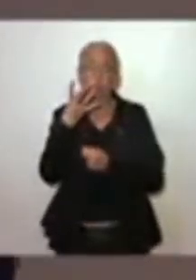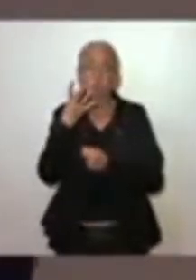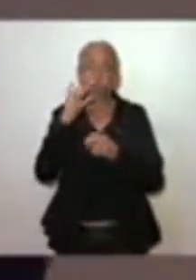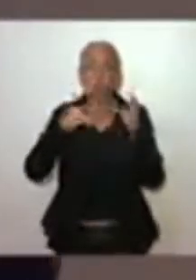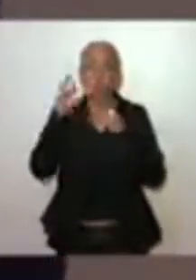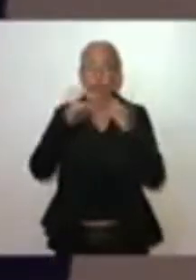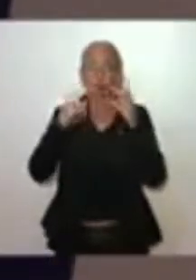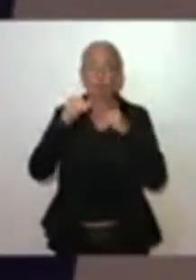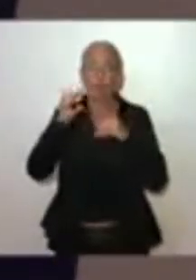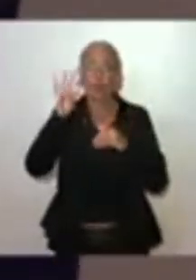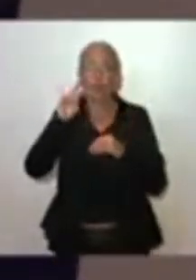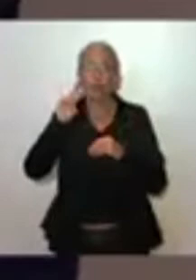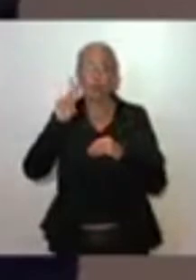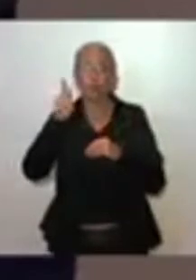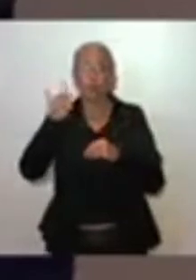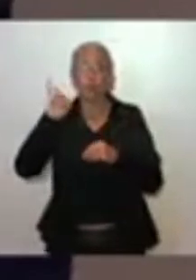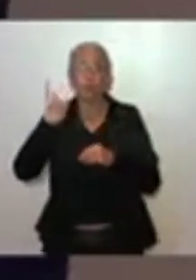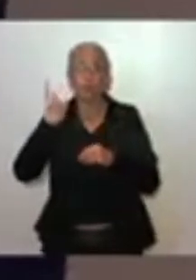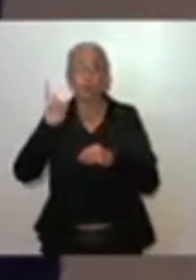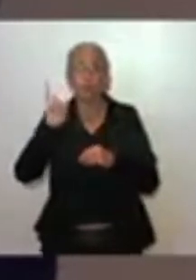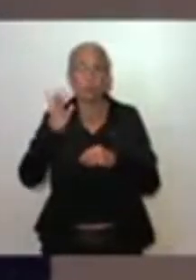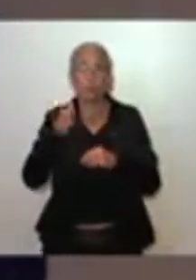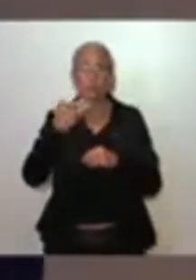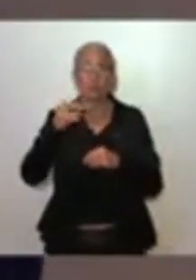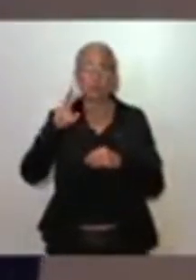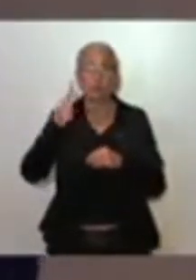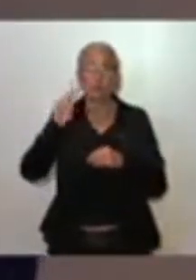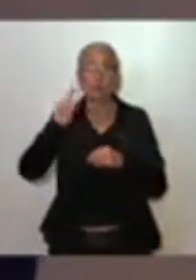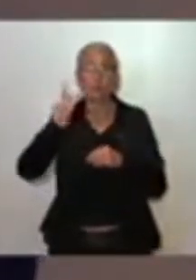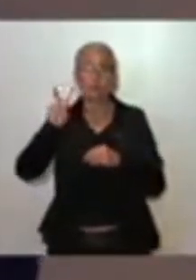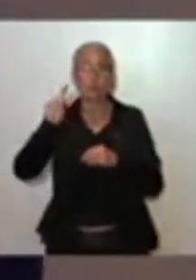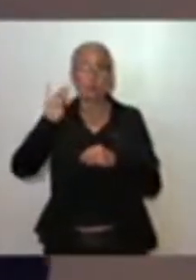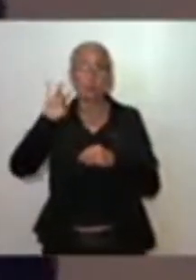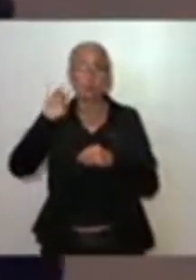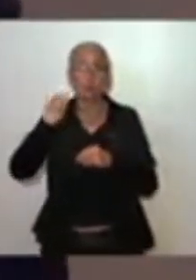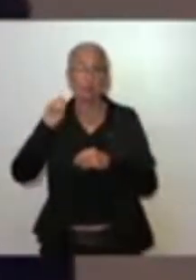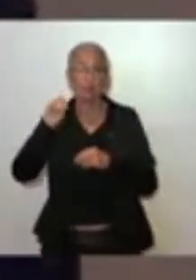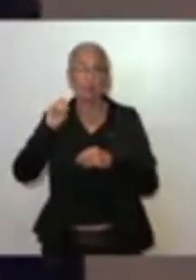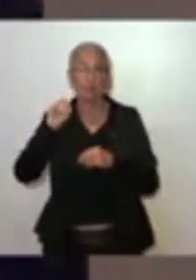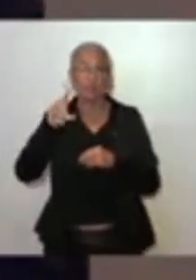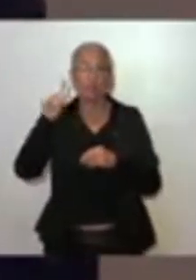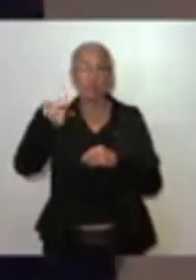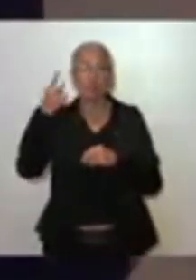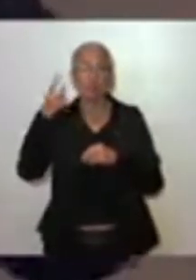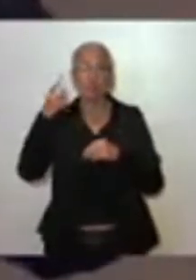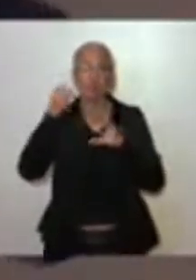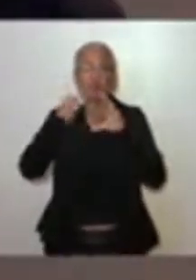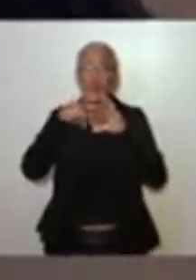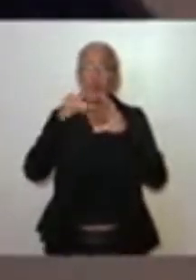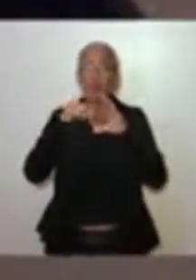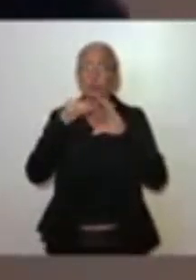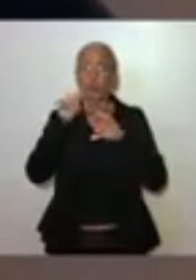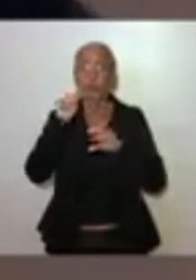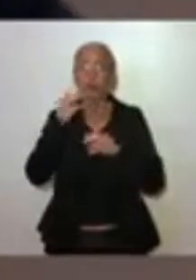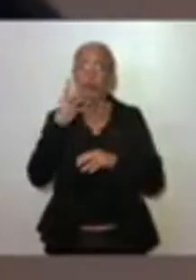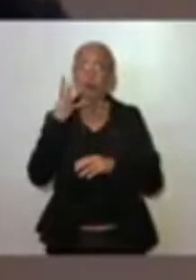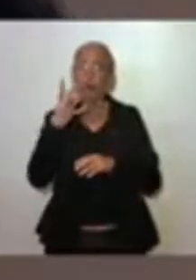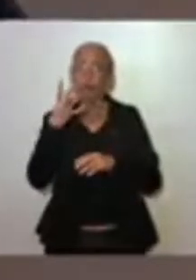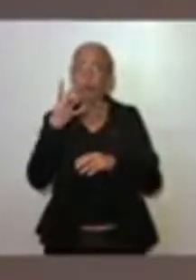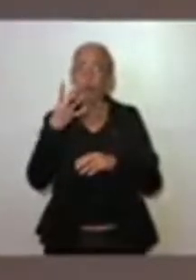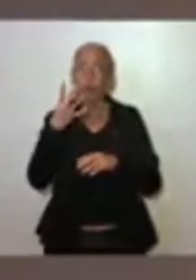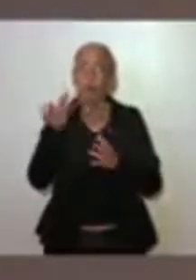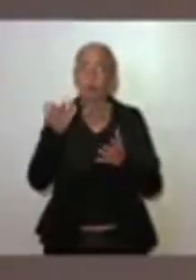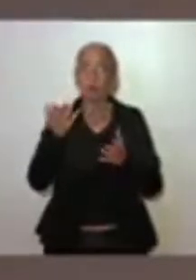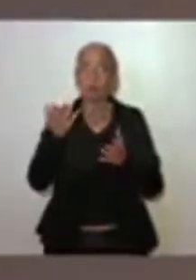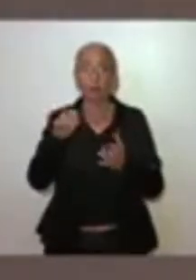Tupi TV Rio é Celso e depois surgiu a Globo se eram 4 canais e aquilo